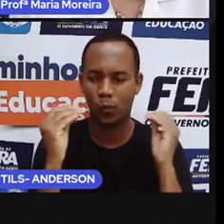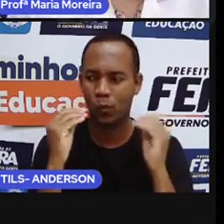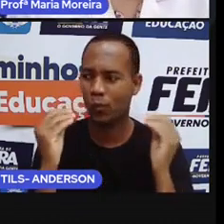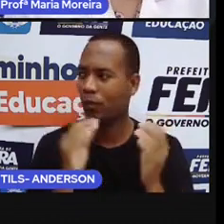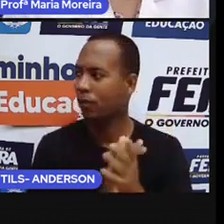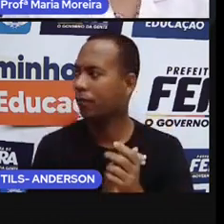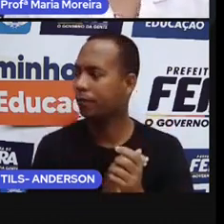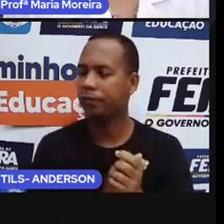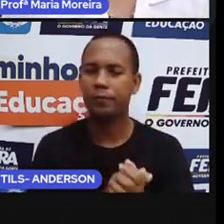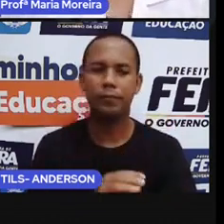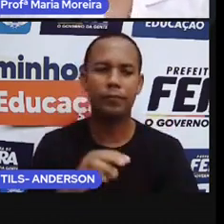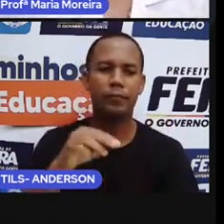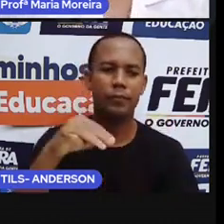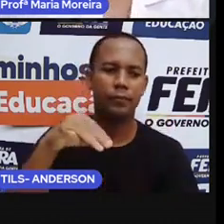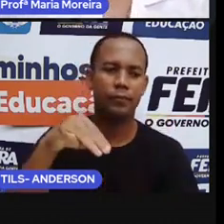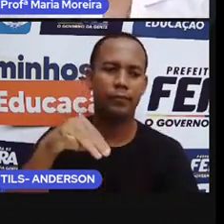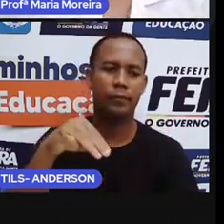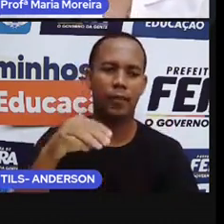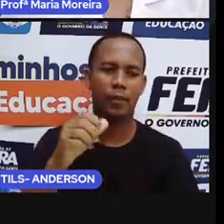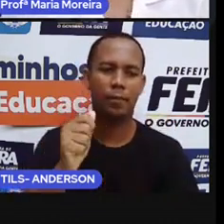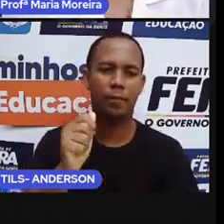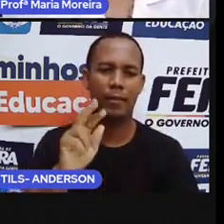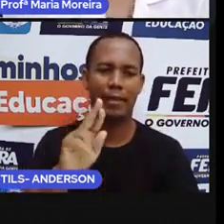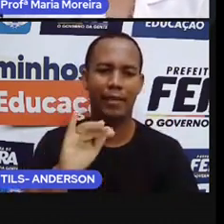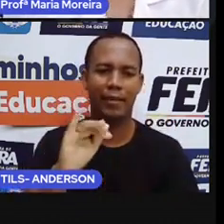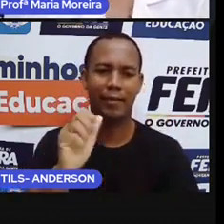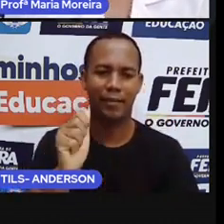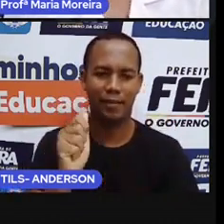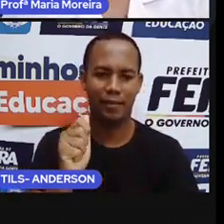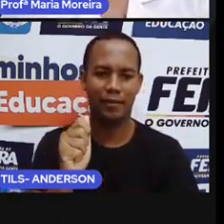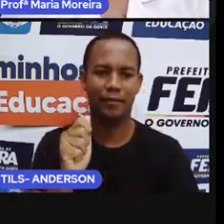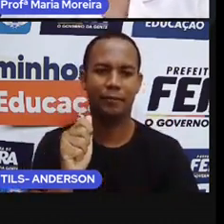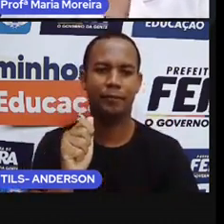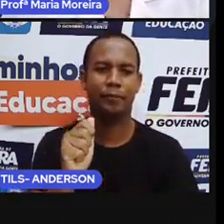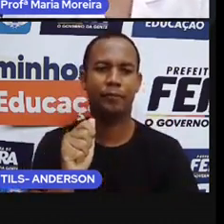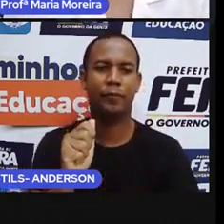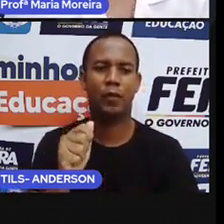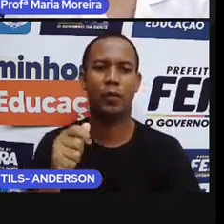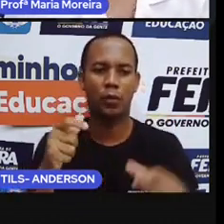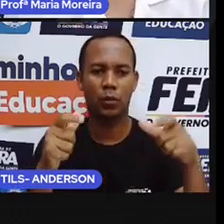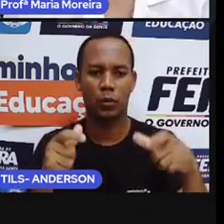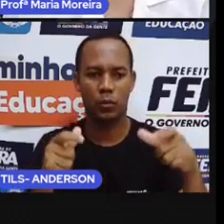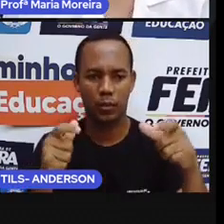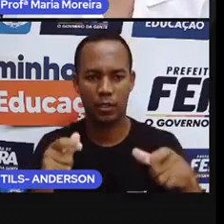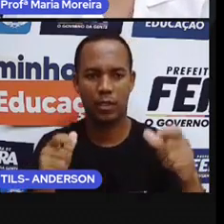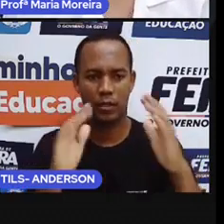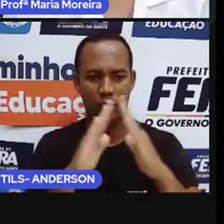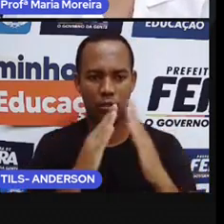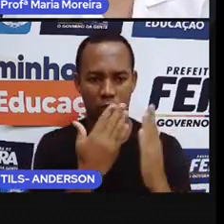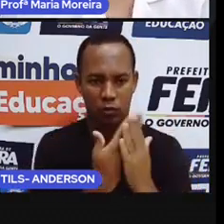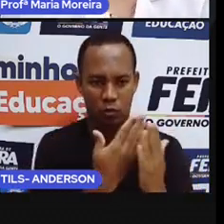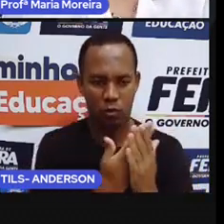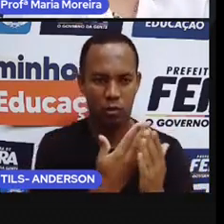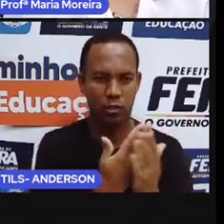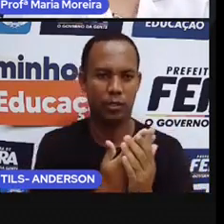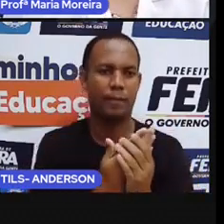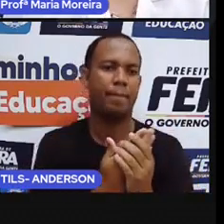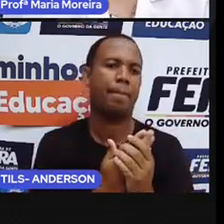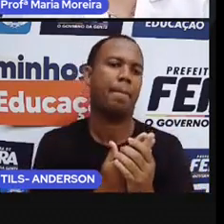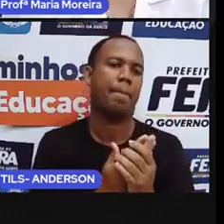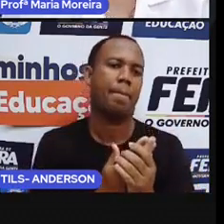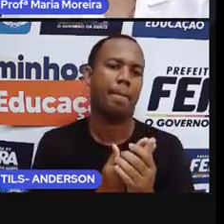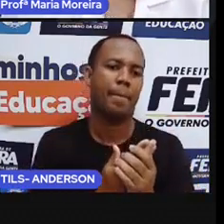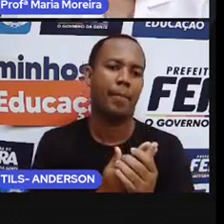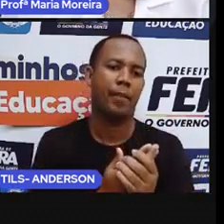lá. Para Maria Eduarda Ferreira, do Colégio Minhas Crianças, lá no Parque P. Né?